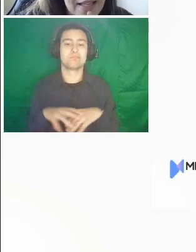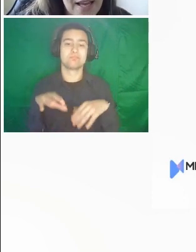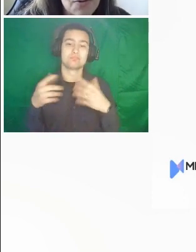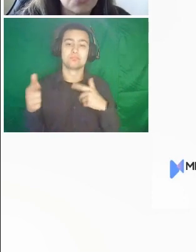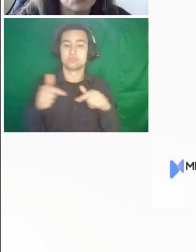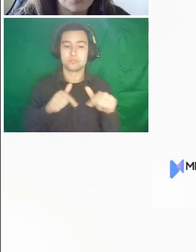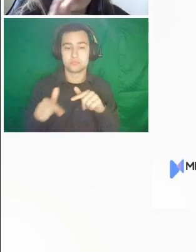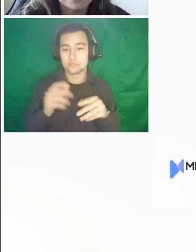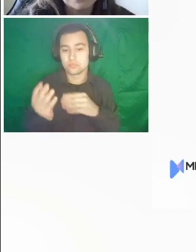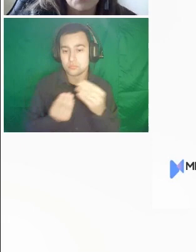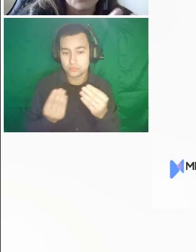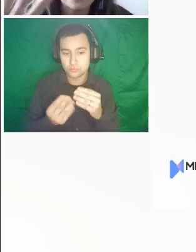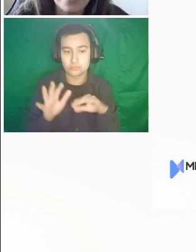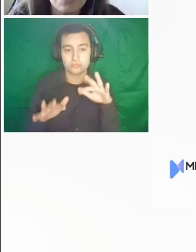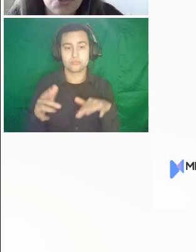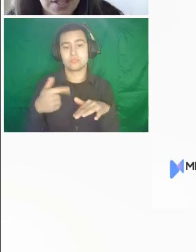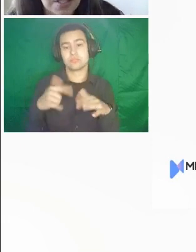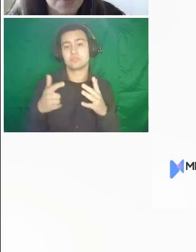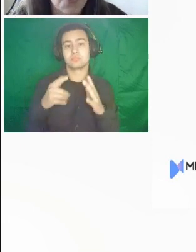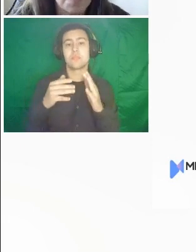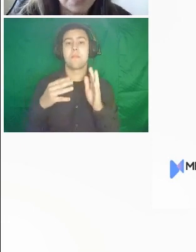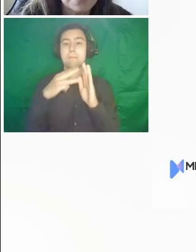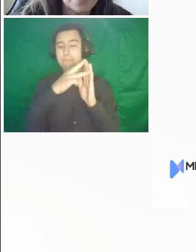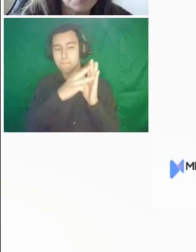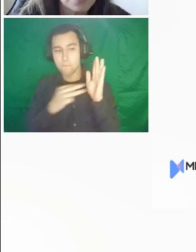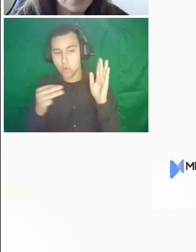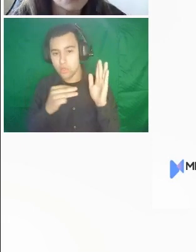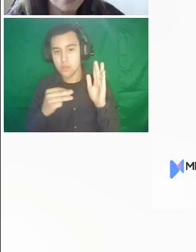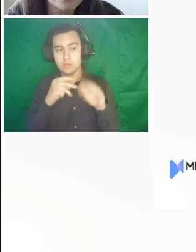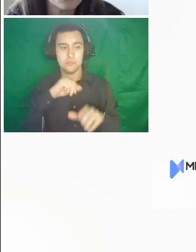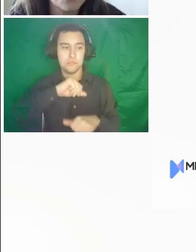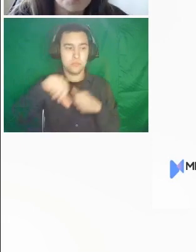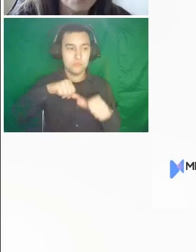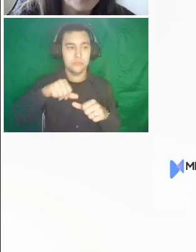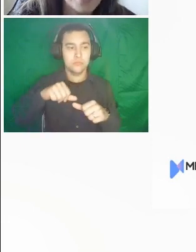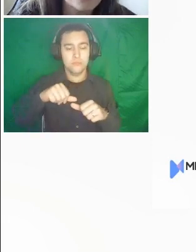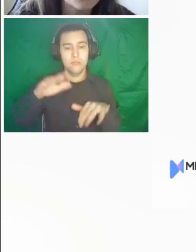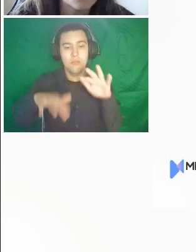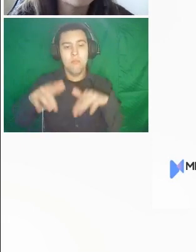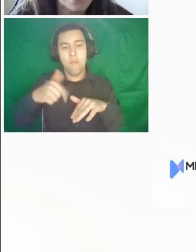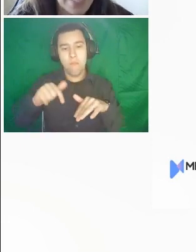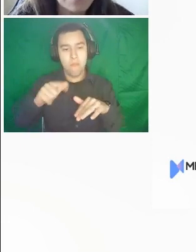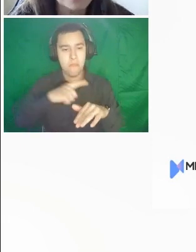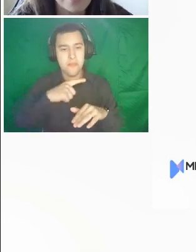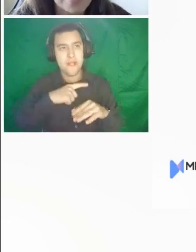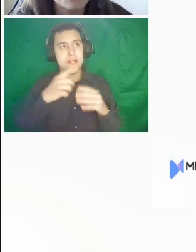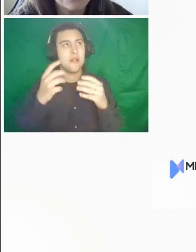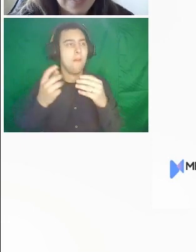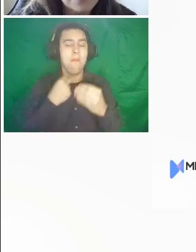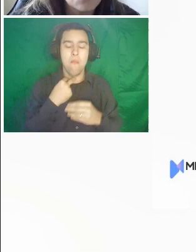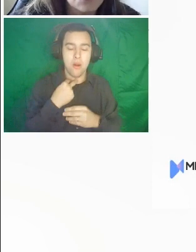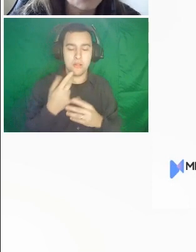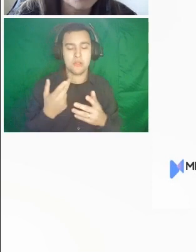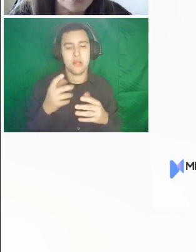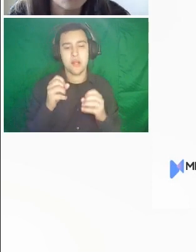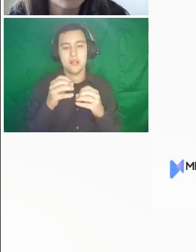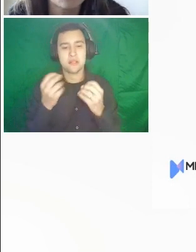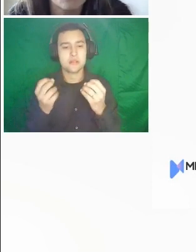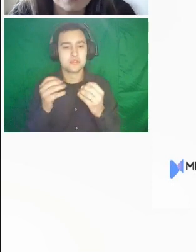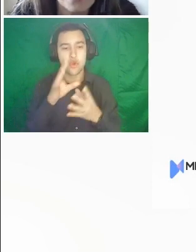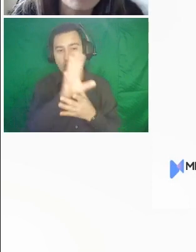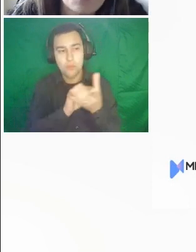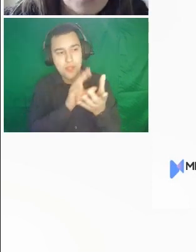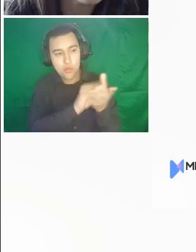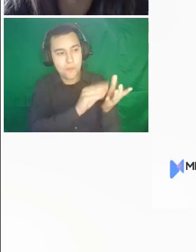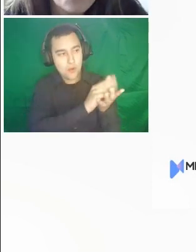trabalha né quando a gente quer modelo de transformação já que a gente não a gente não deve sair dando control c